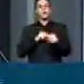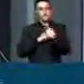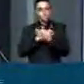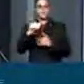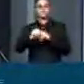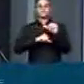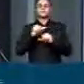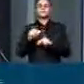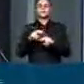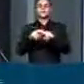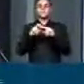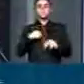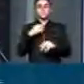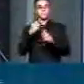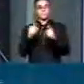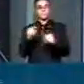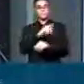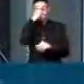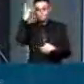da FAEMA, da Federação